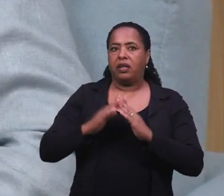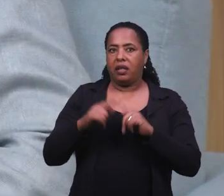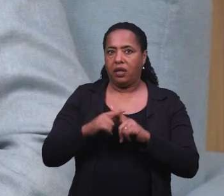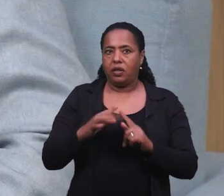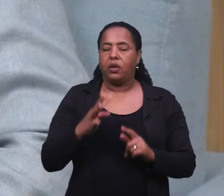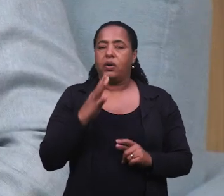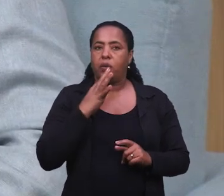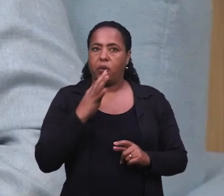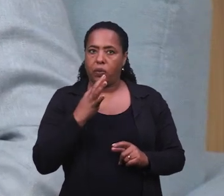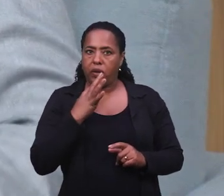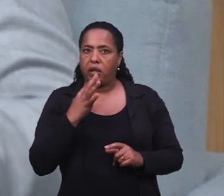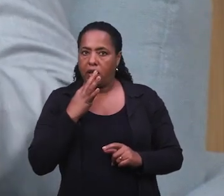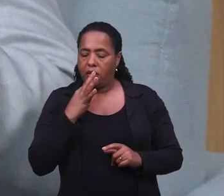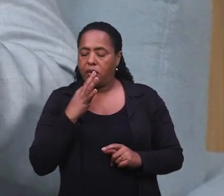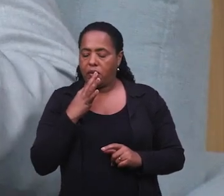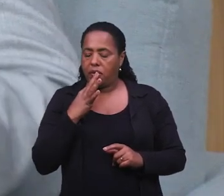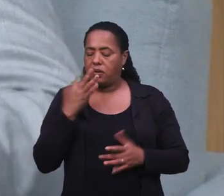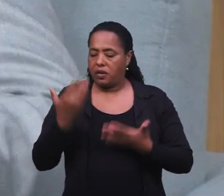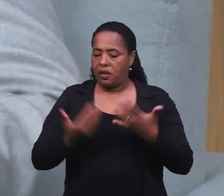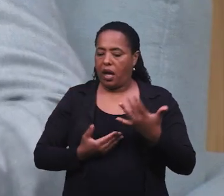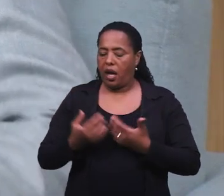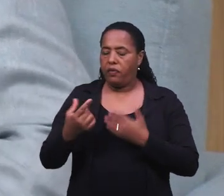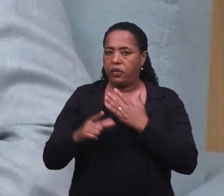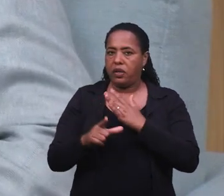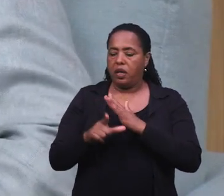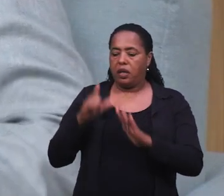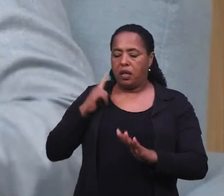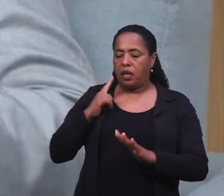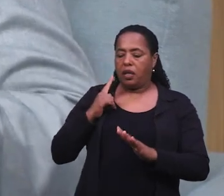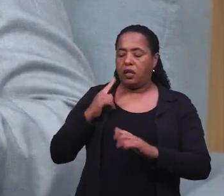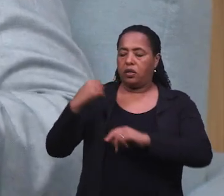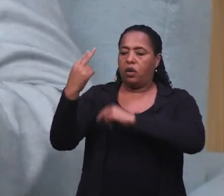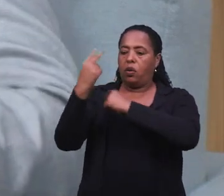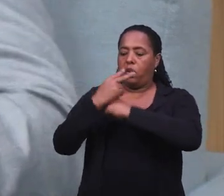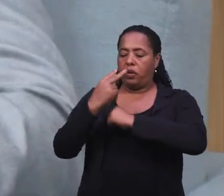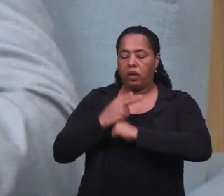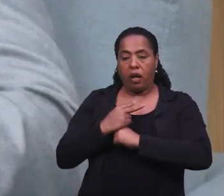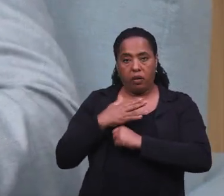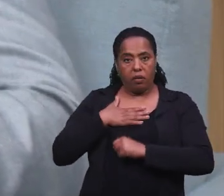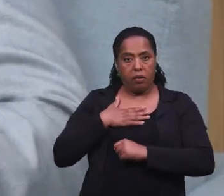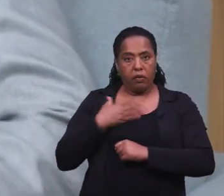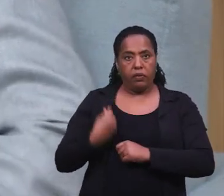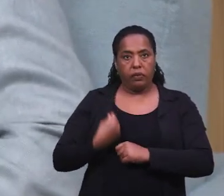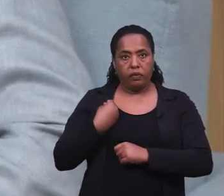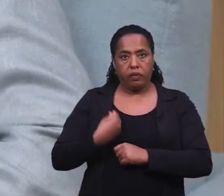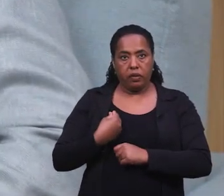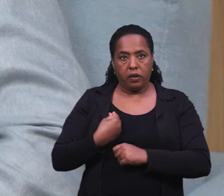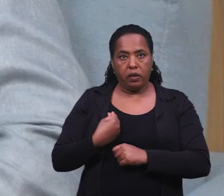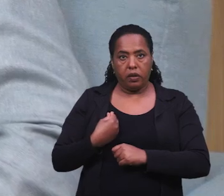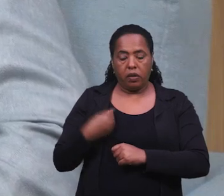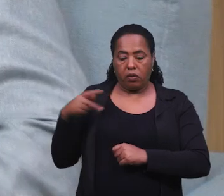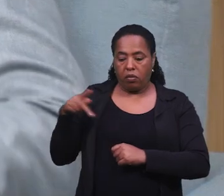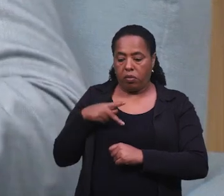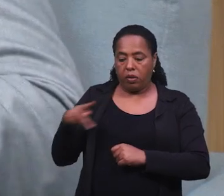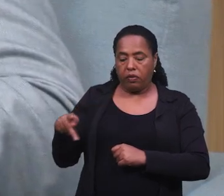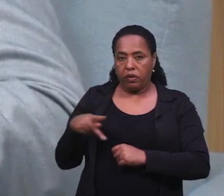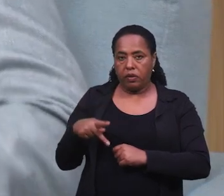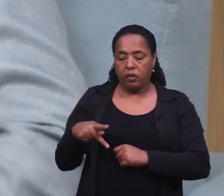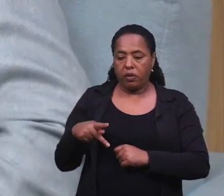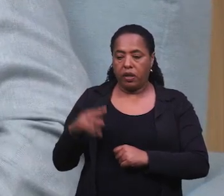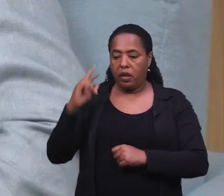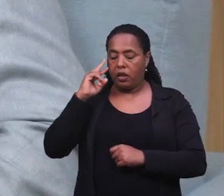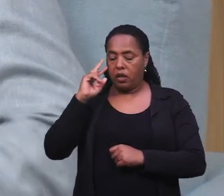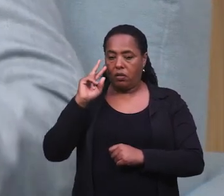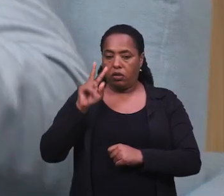de jovem, para os diáconos, para as irmãs que estão sempre junto ali dos jovens. Vou dar uma dica,